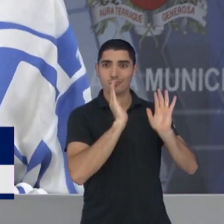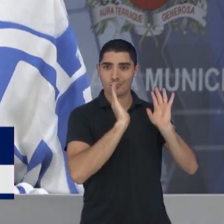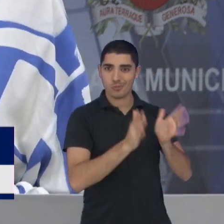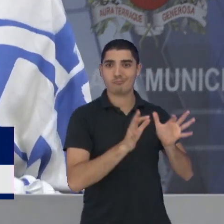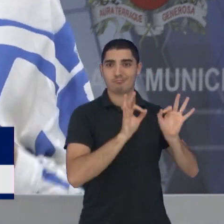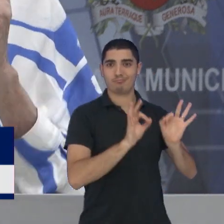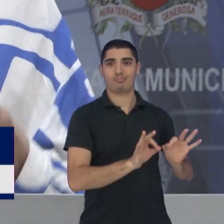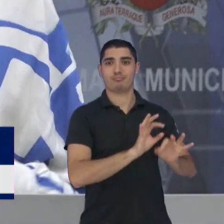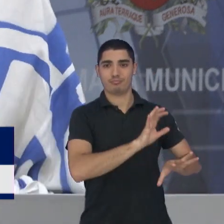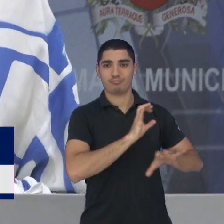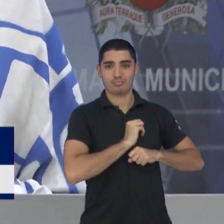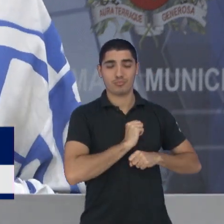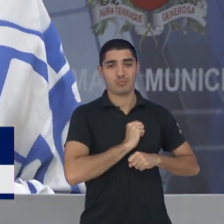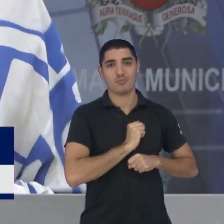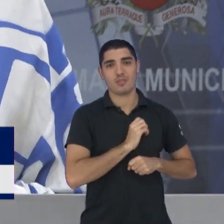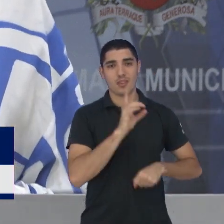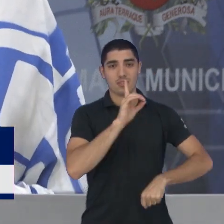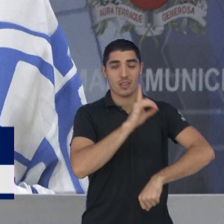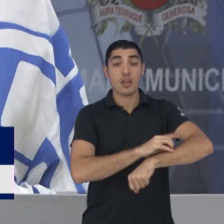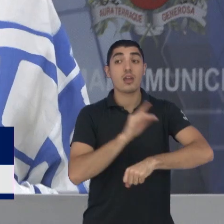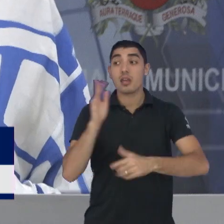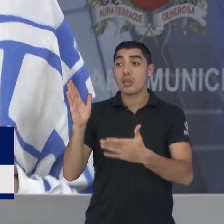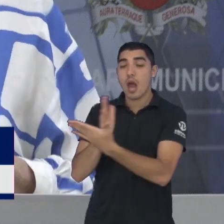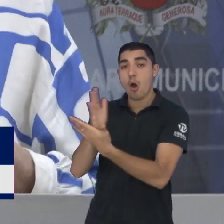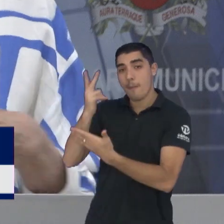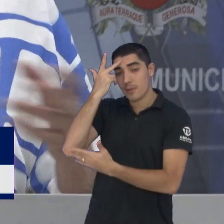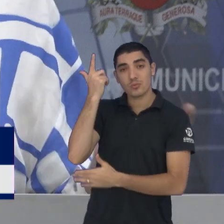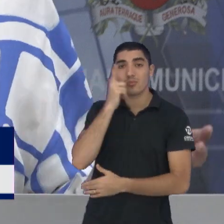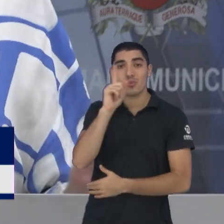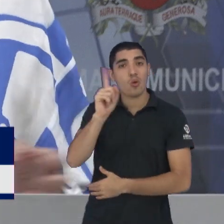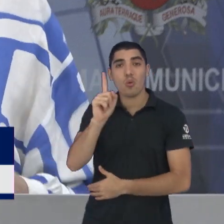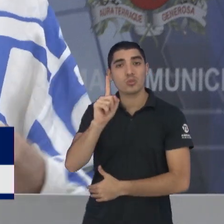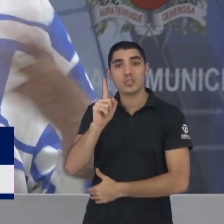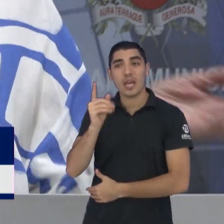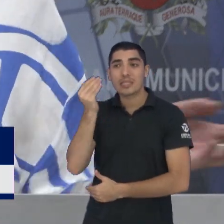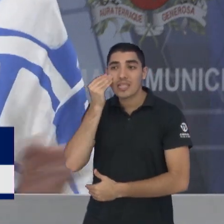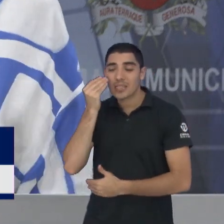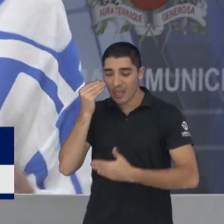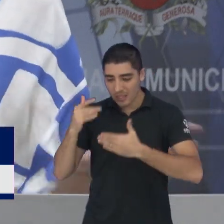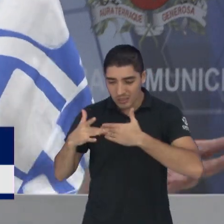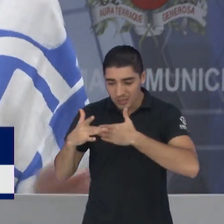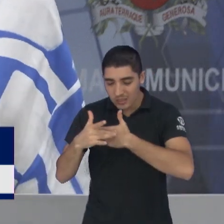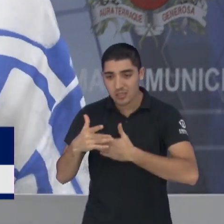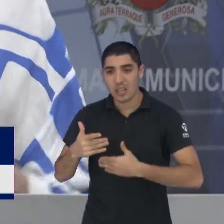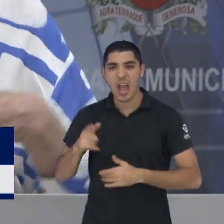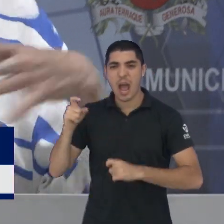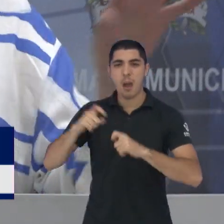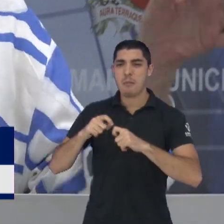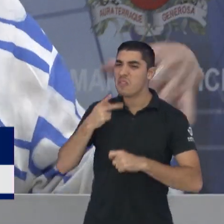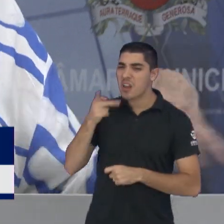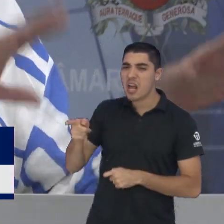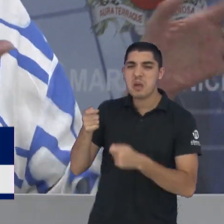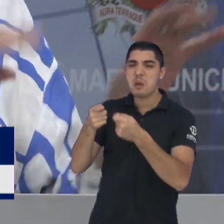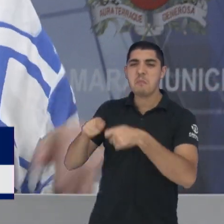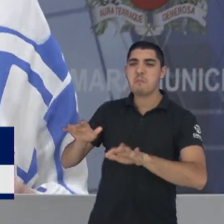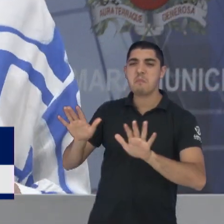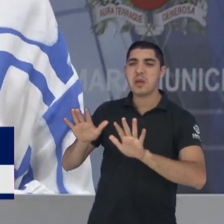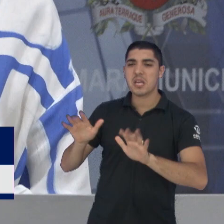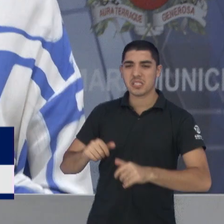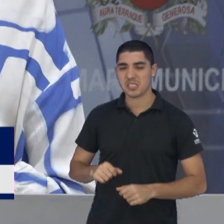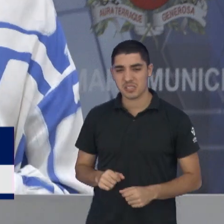tem muita gente que não está conseguindo fazer teste, porque o médico fala, ah, você não precisa. Então